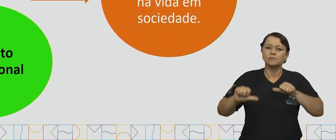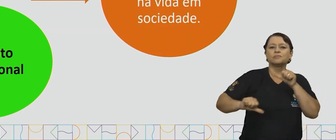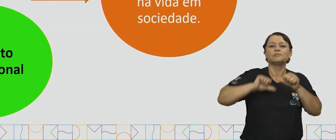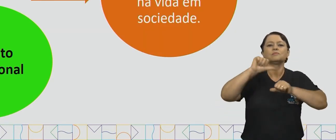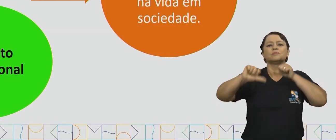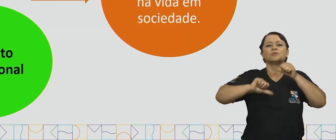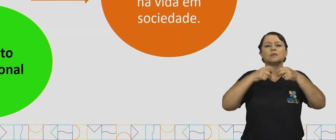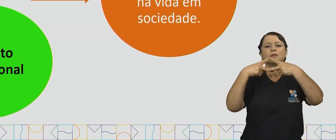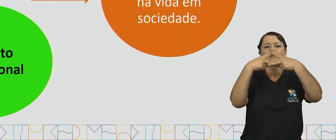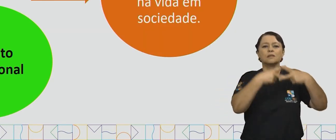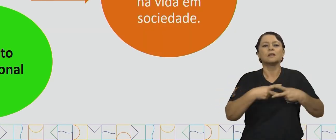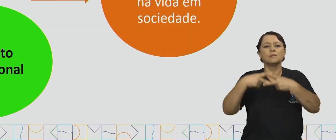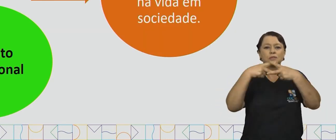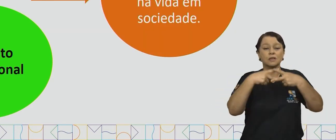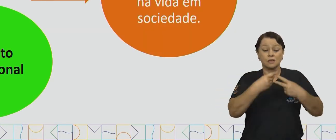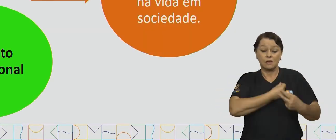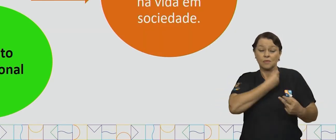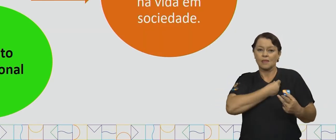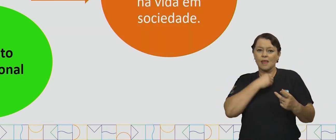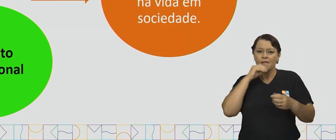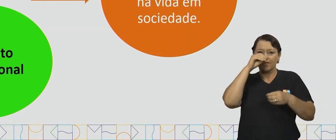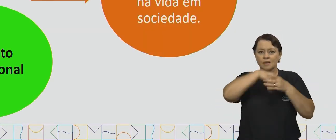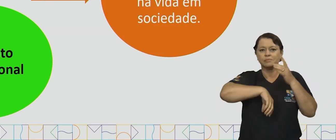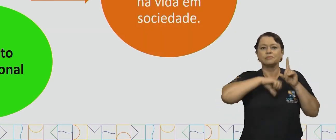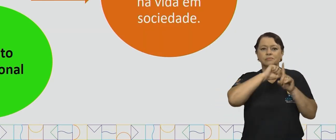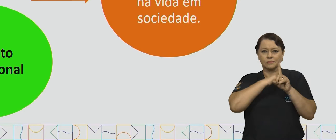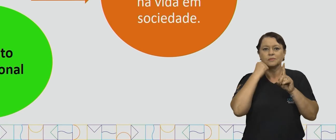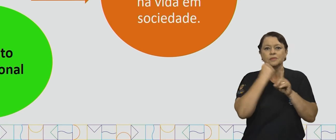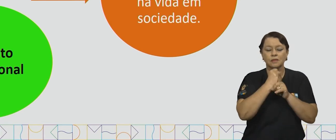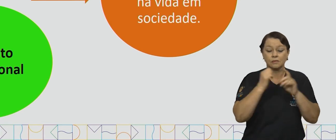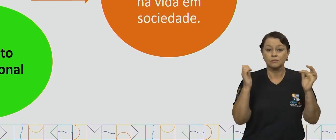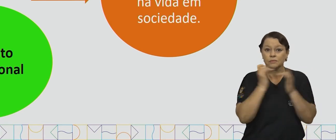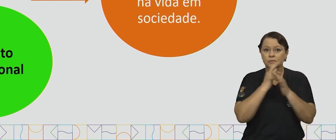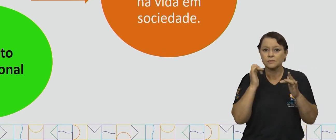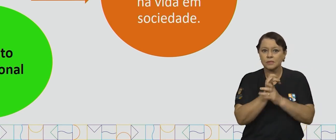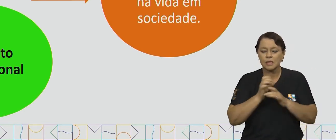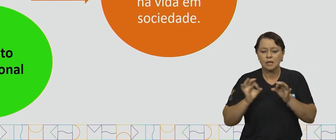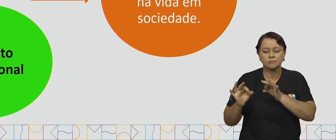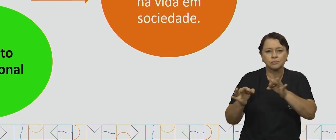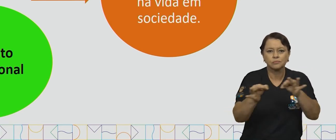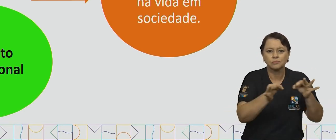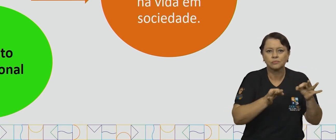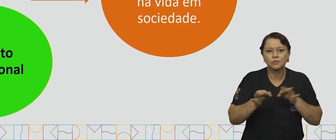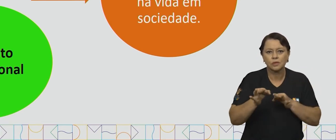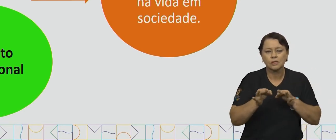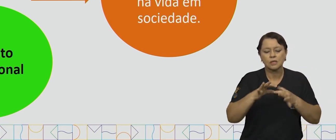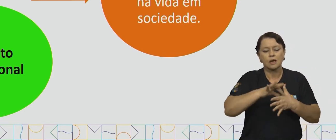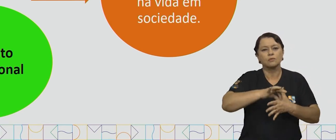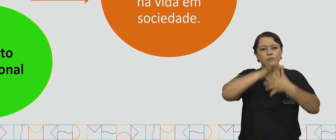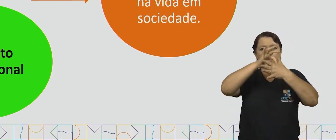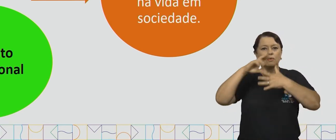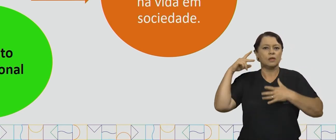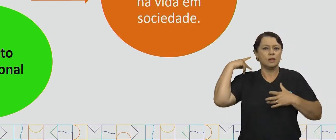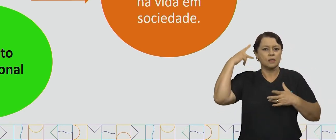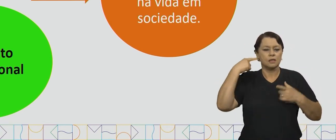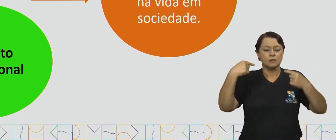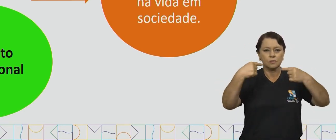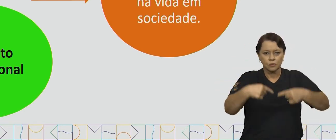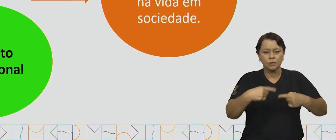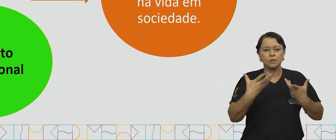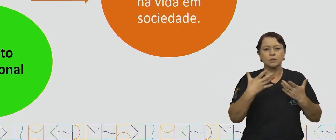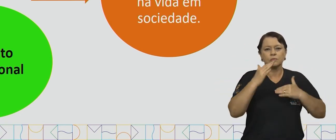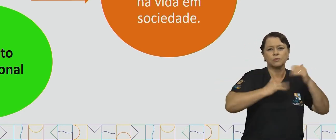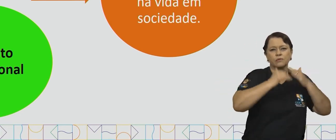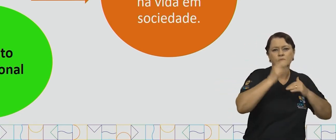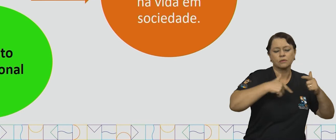na administração e na vida em sociedade. Quando as cidades se organizaram com lideranças políticas à frente, com a especialização do trabalho e